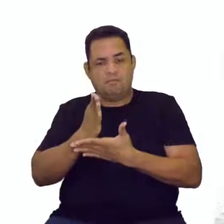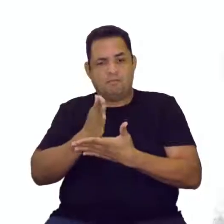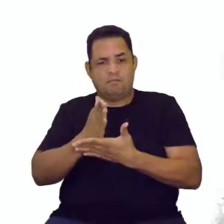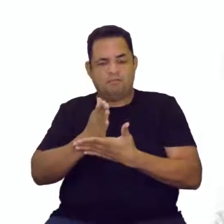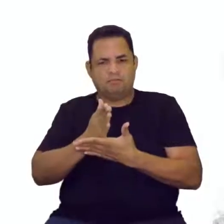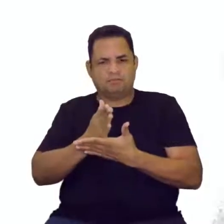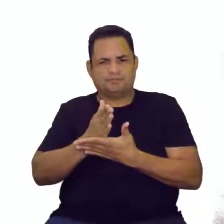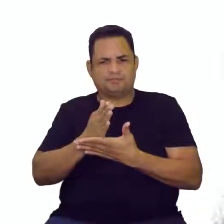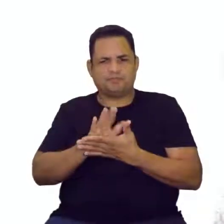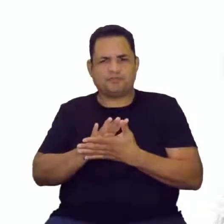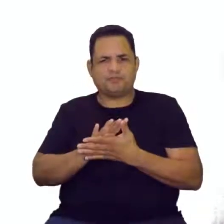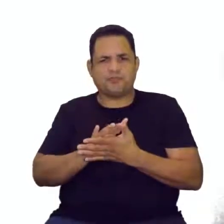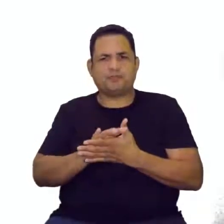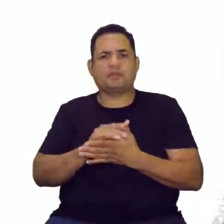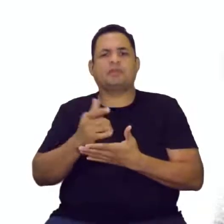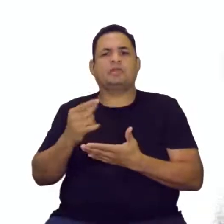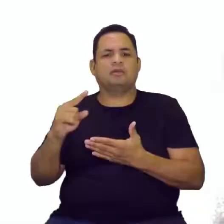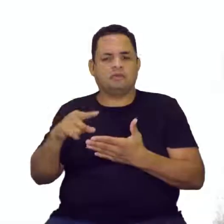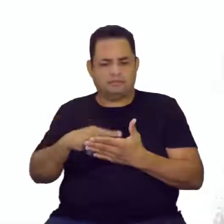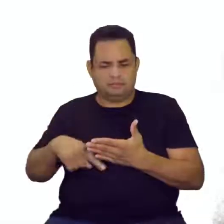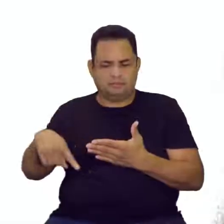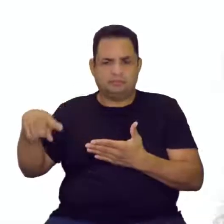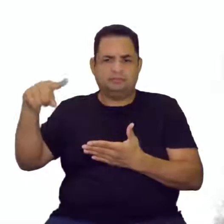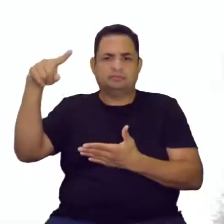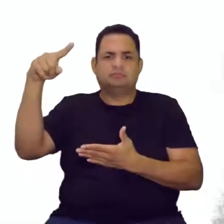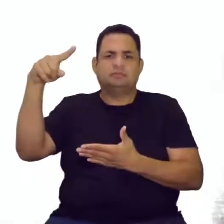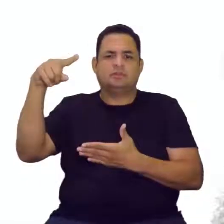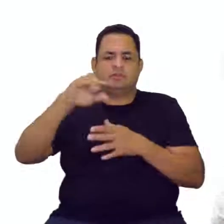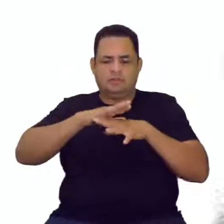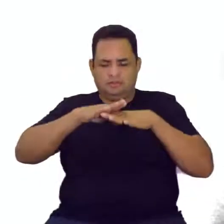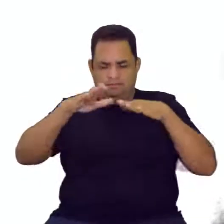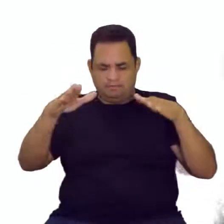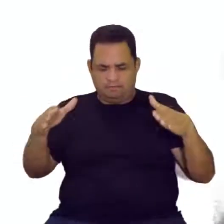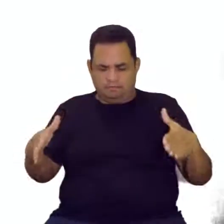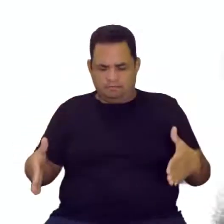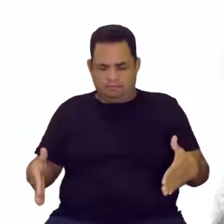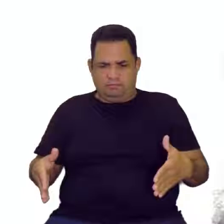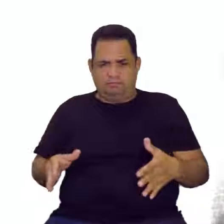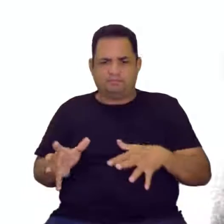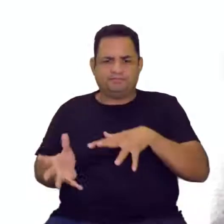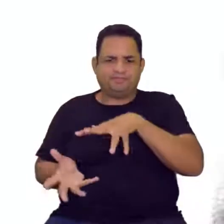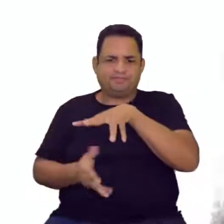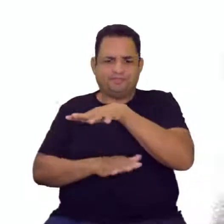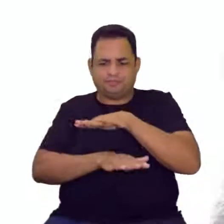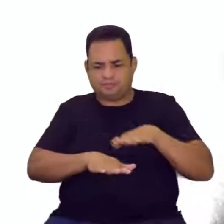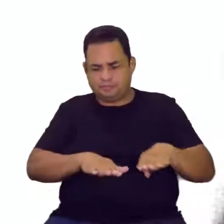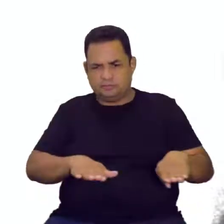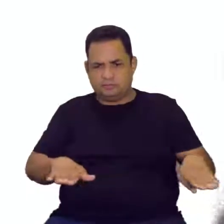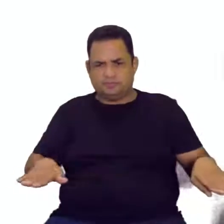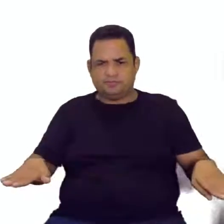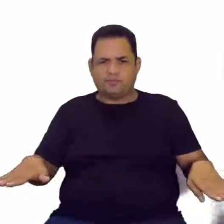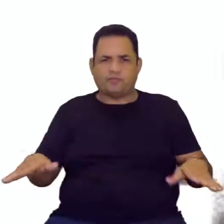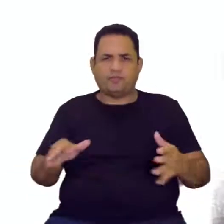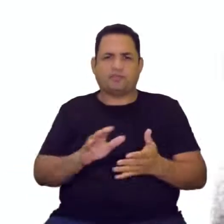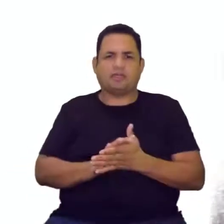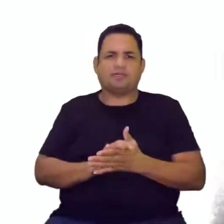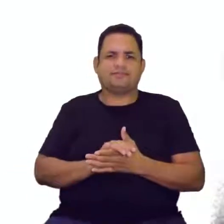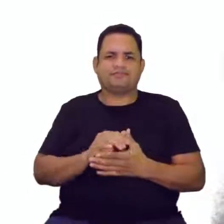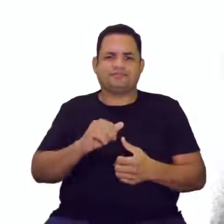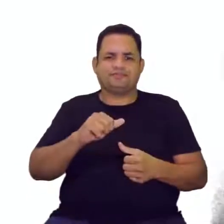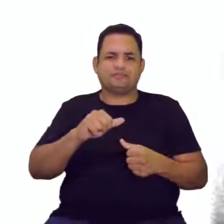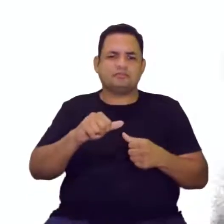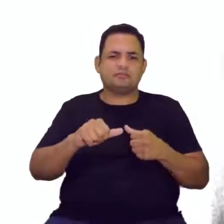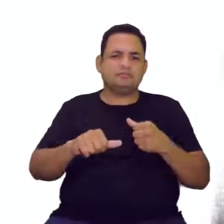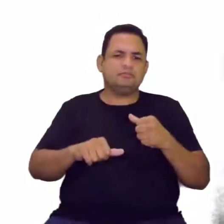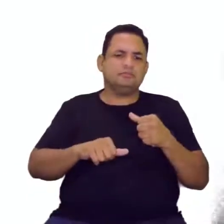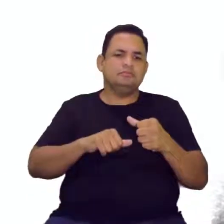deixa aqui, ele repele de volta para a superfície da Terra. E aí vai gerar